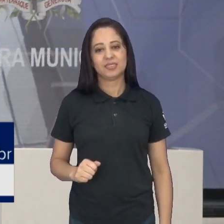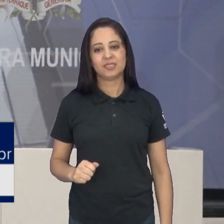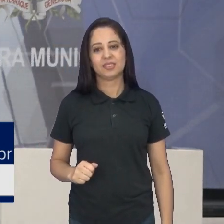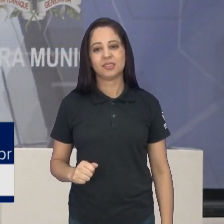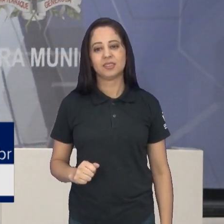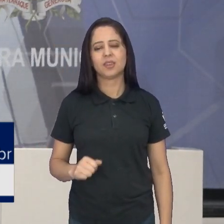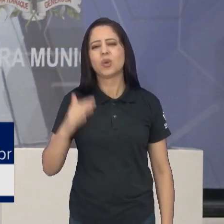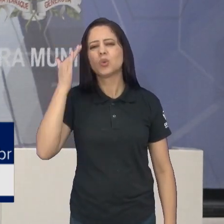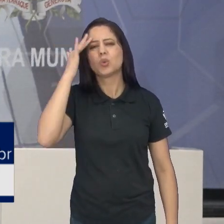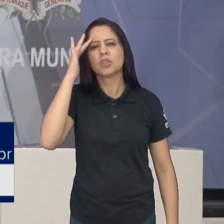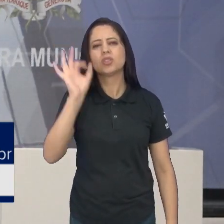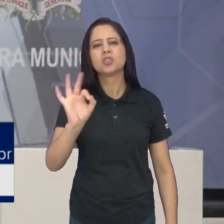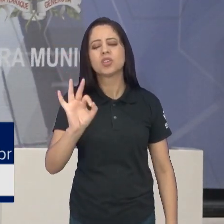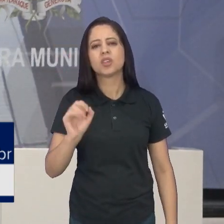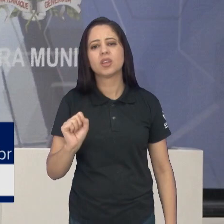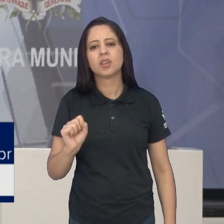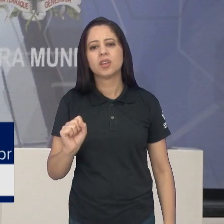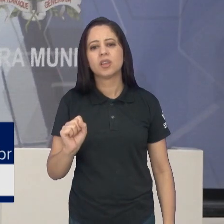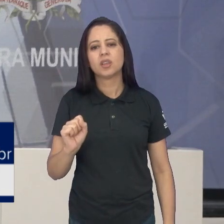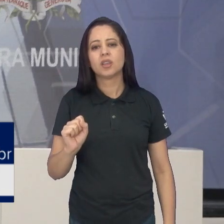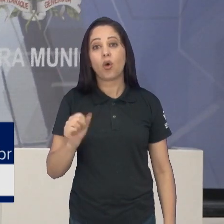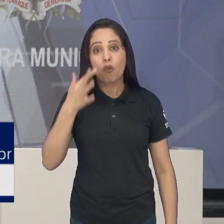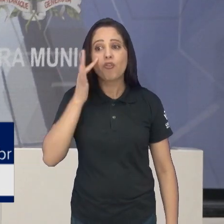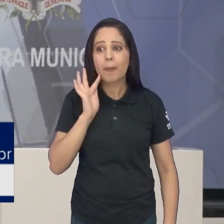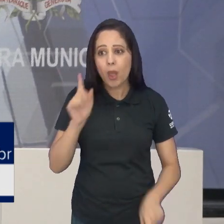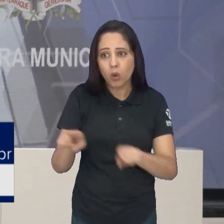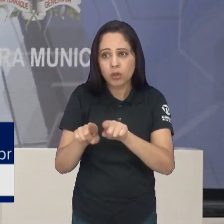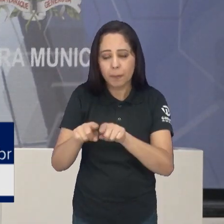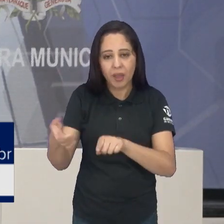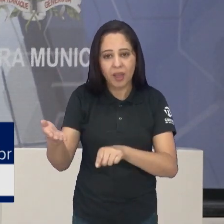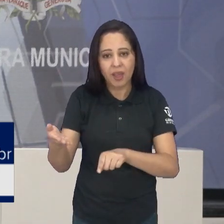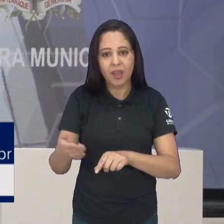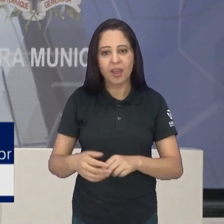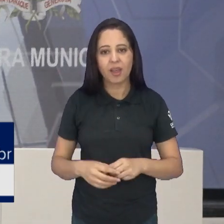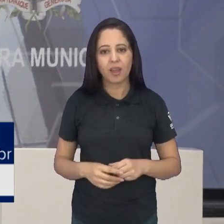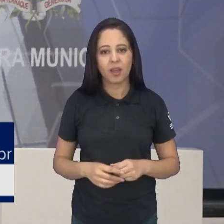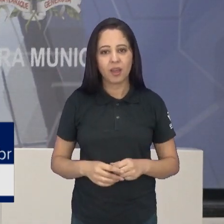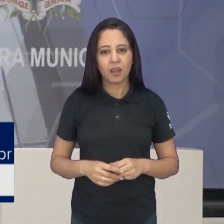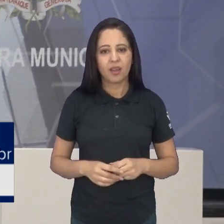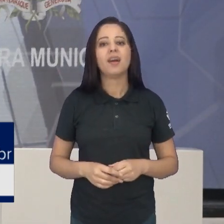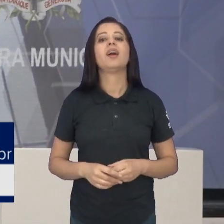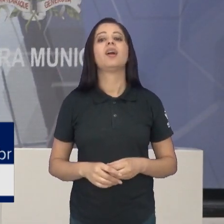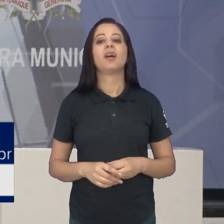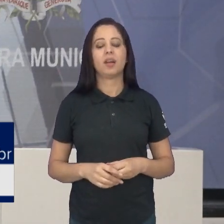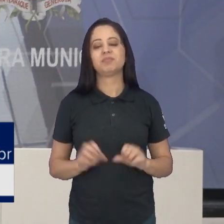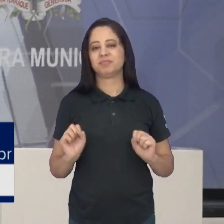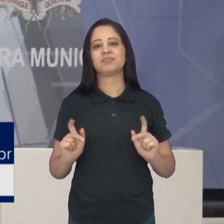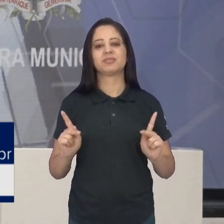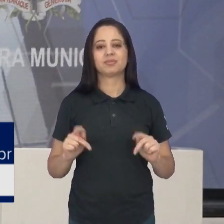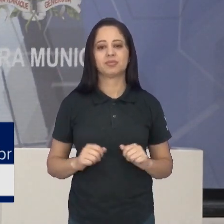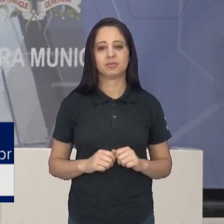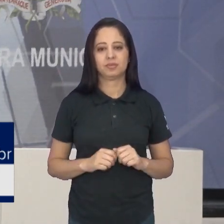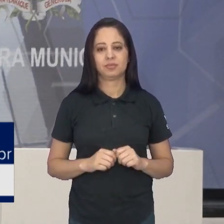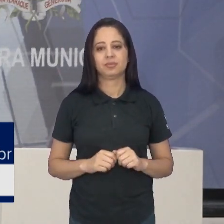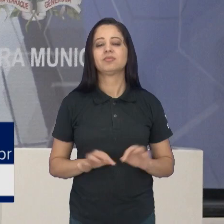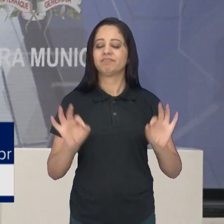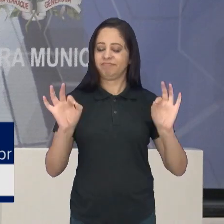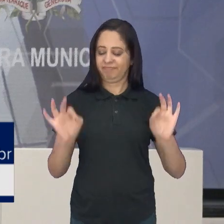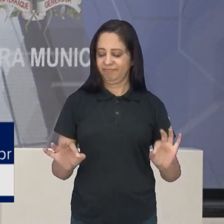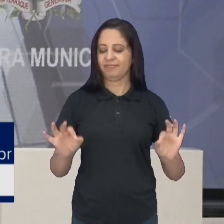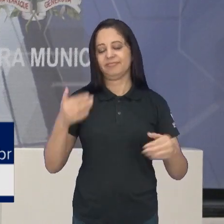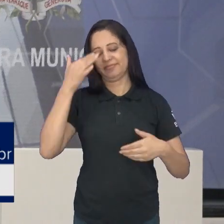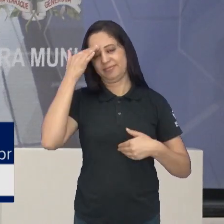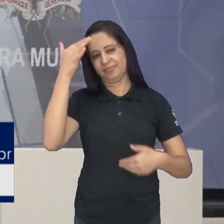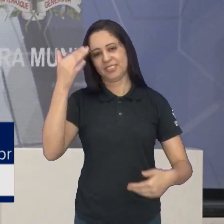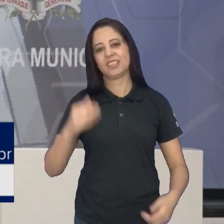Não entendi, o vereador Fabião também? Ah, pensei que... Ah, tá, ok. Então, tá certo,